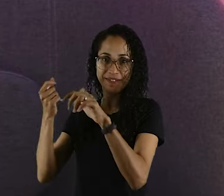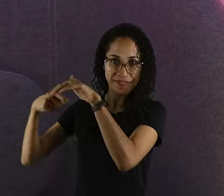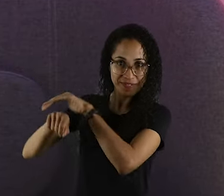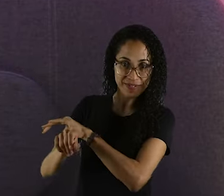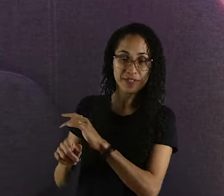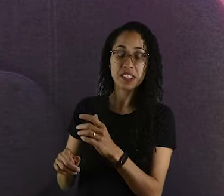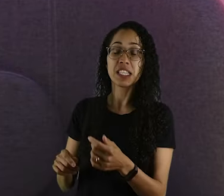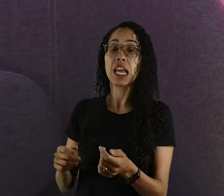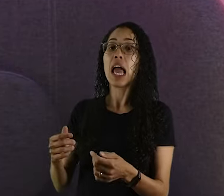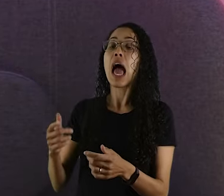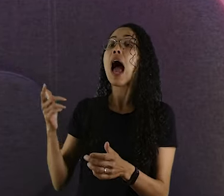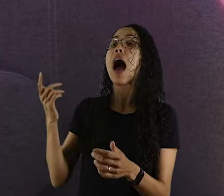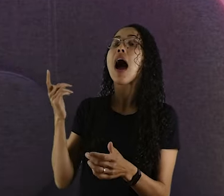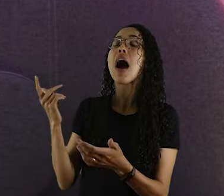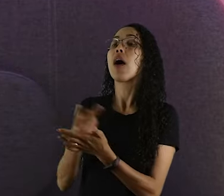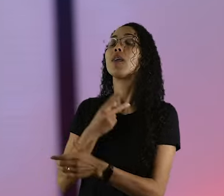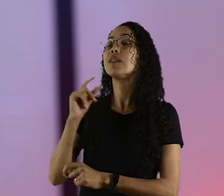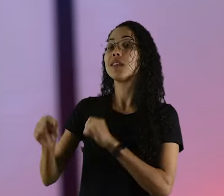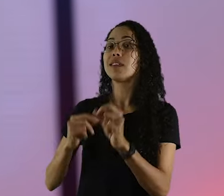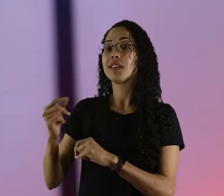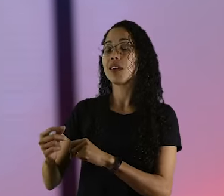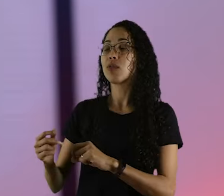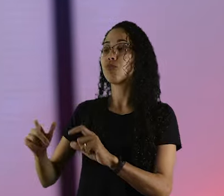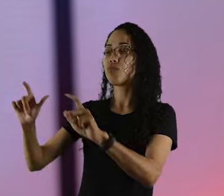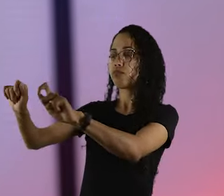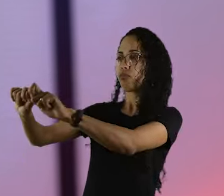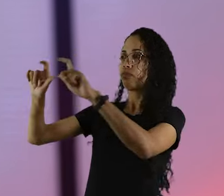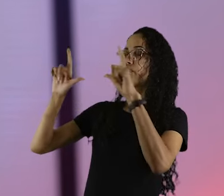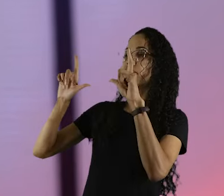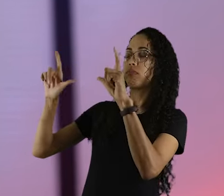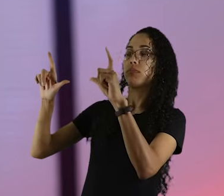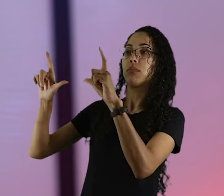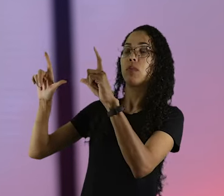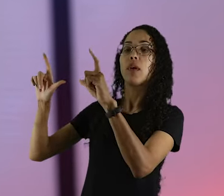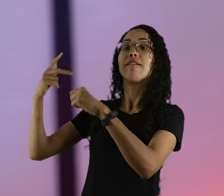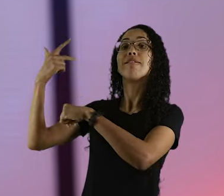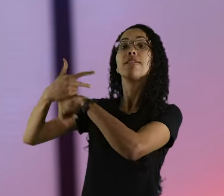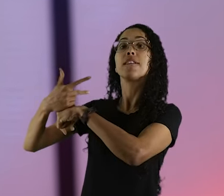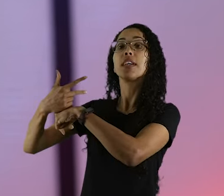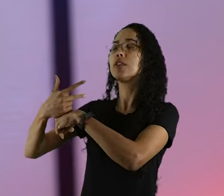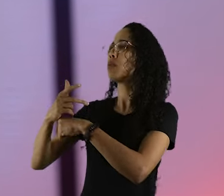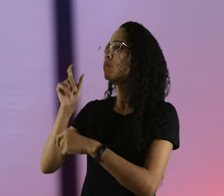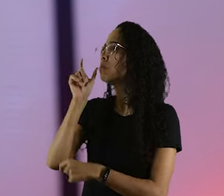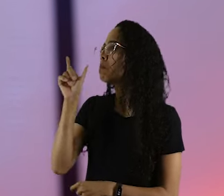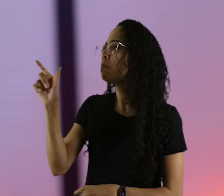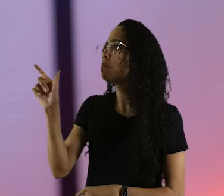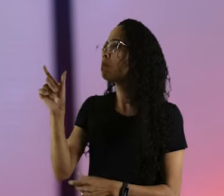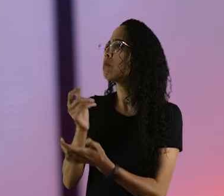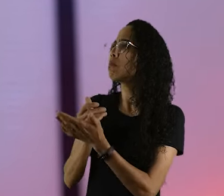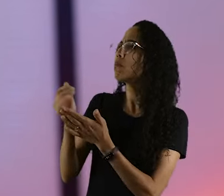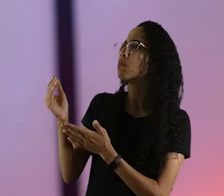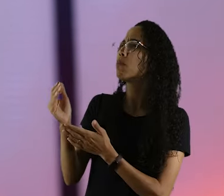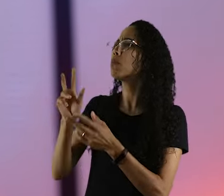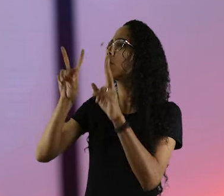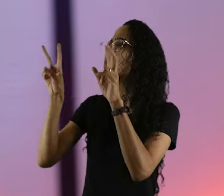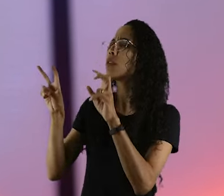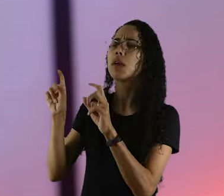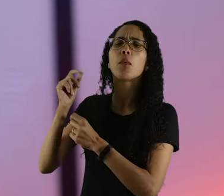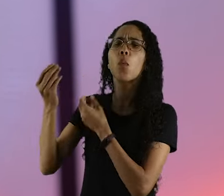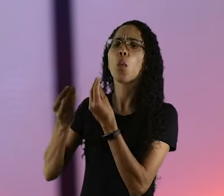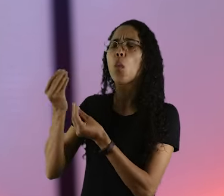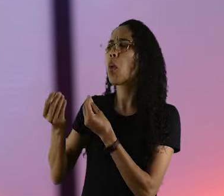propaganda do YouTube eu caí num vídeo num canal de programação e eu me interessei no início do vídeo e eu comecei a assistir. Ele